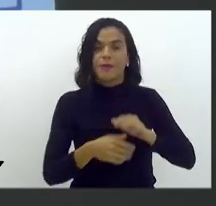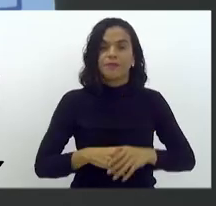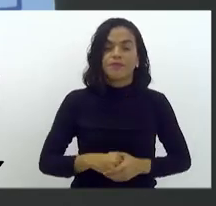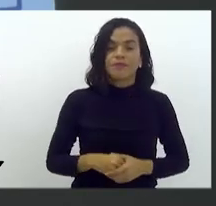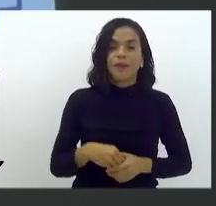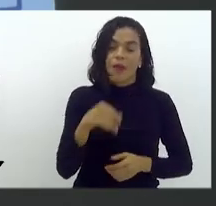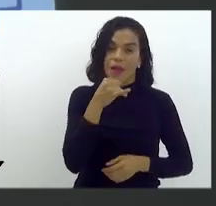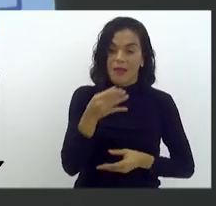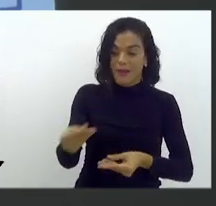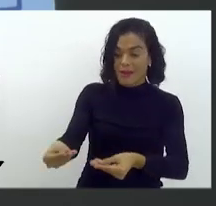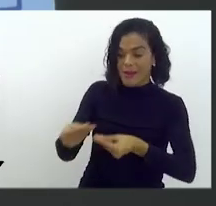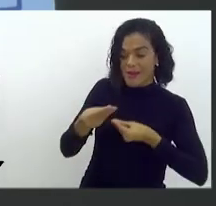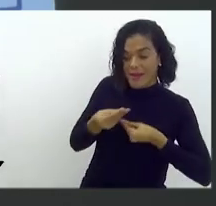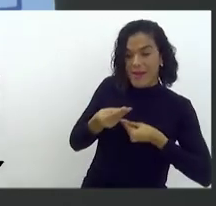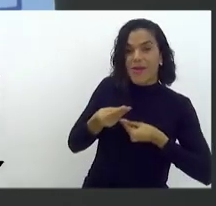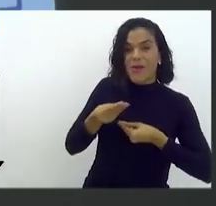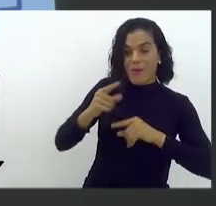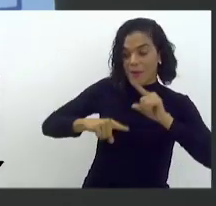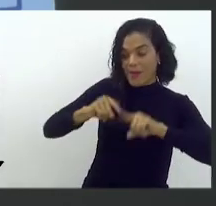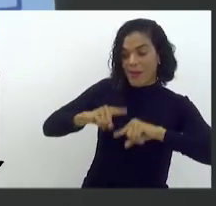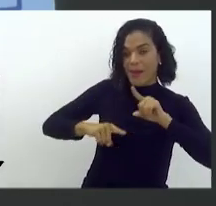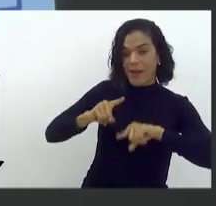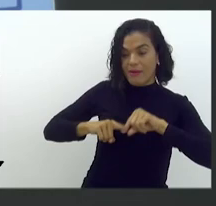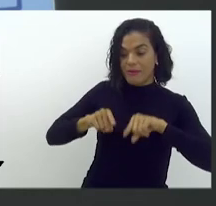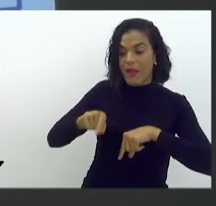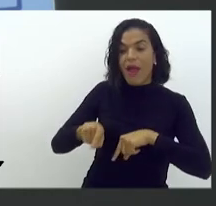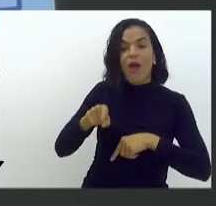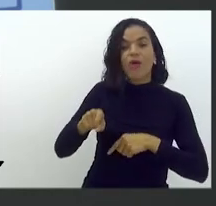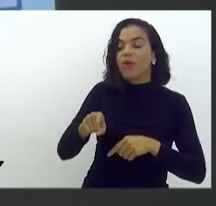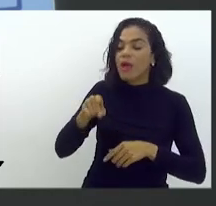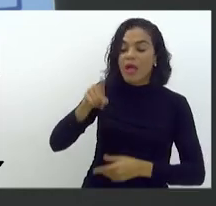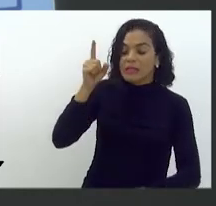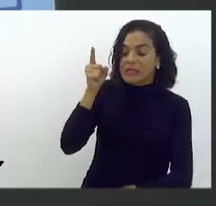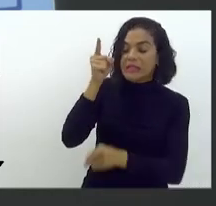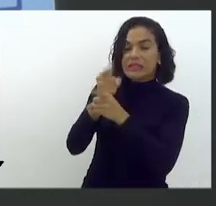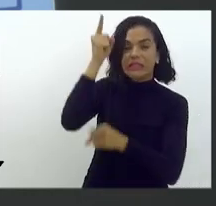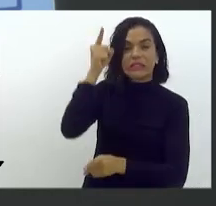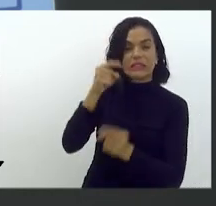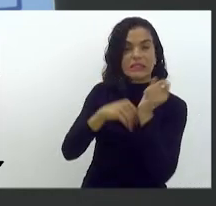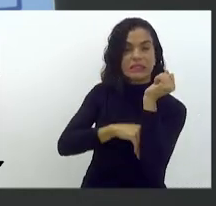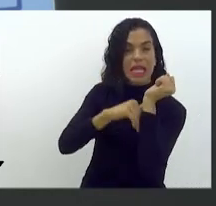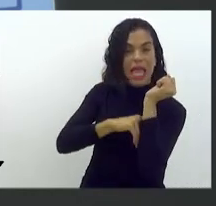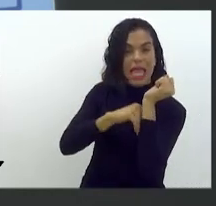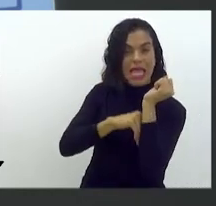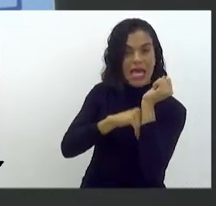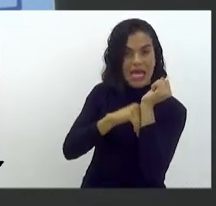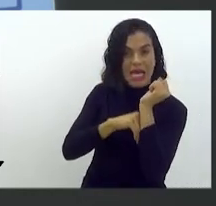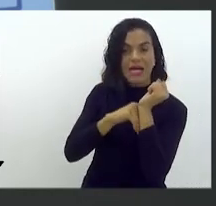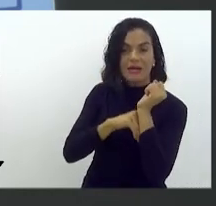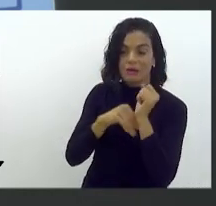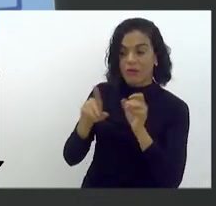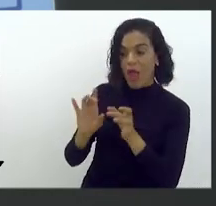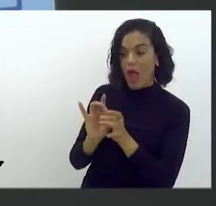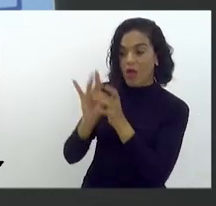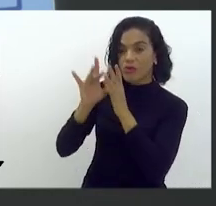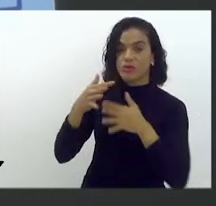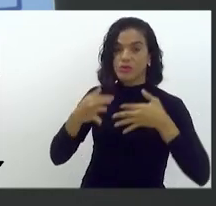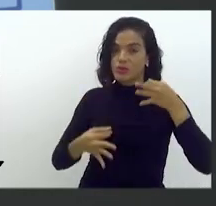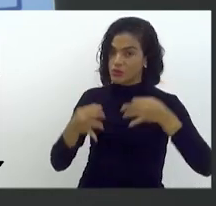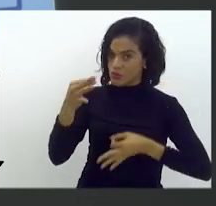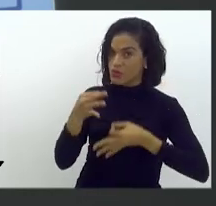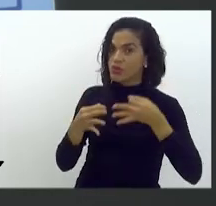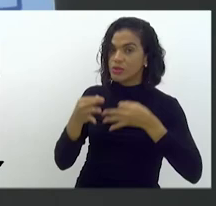equipamento no CCE é o primeiro passo é a quebra de senha quebra do sigilo com a devida autorização judicial